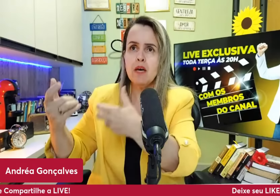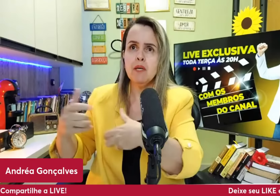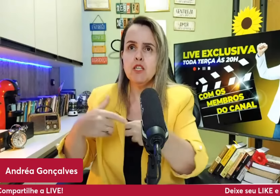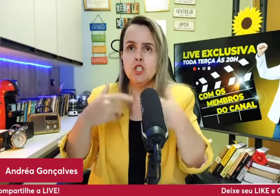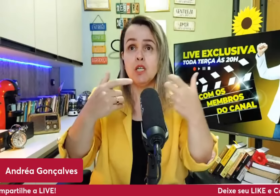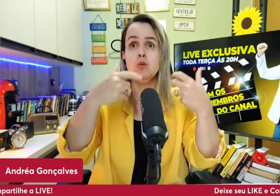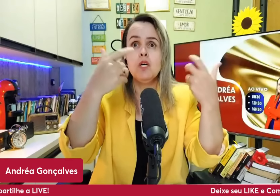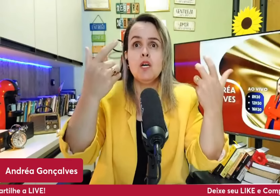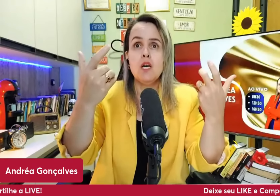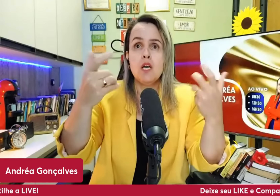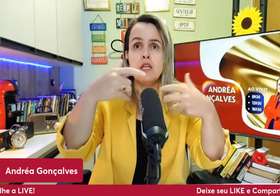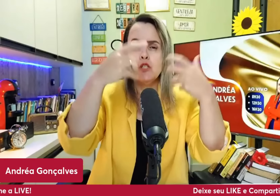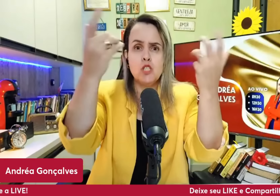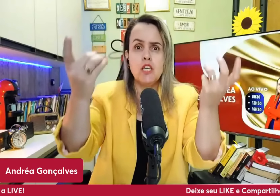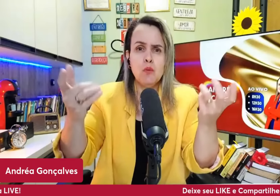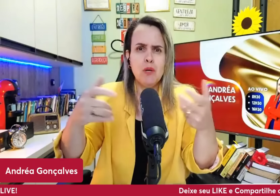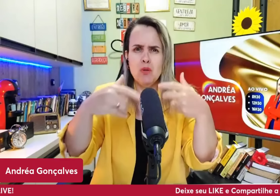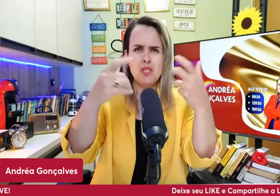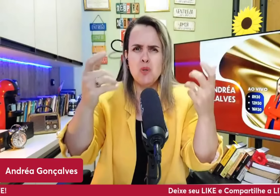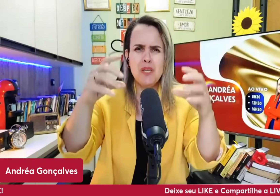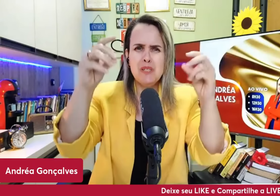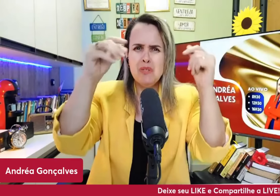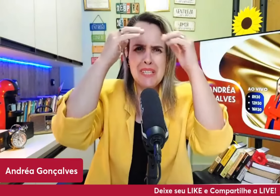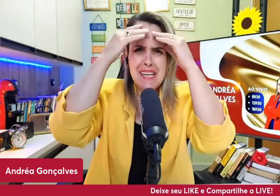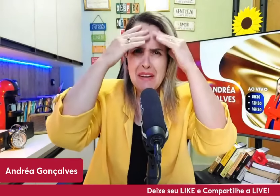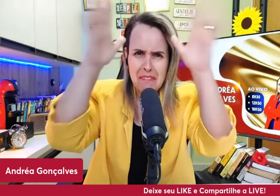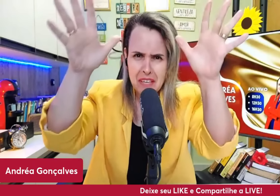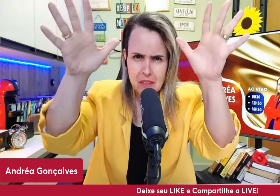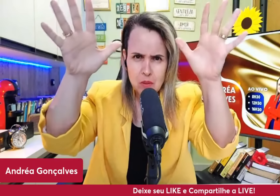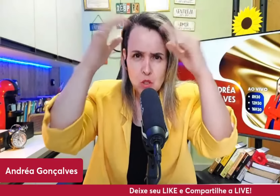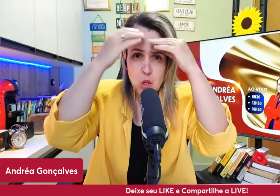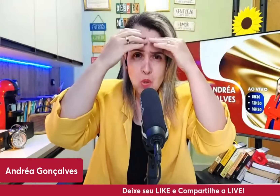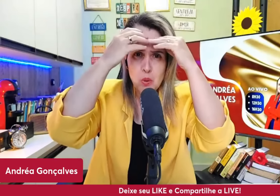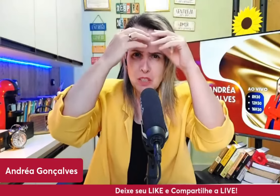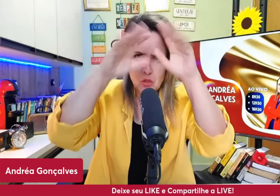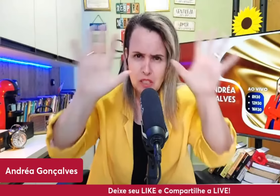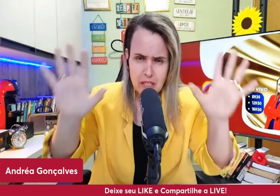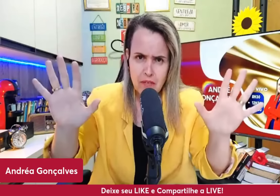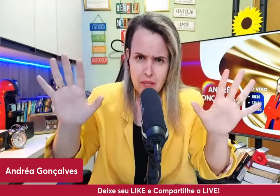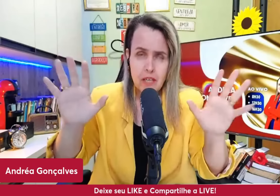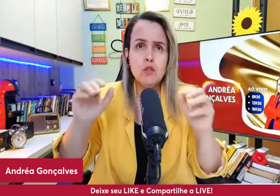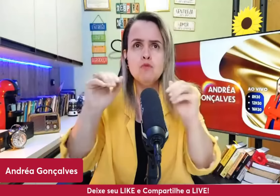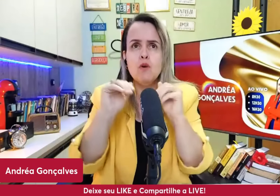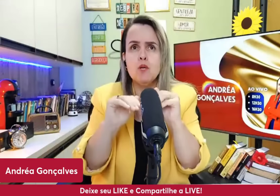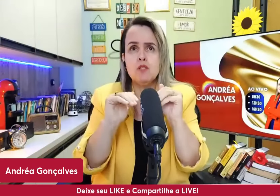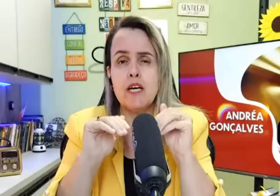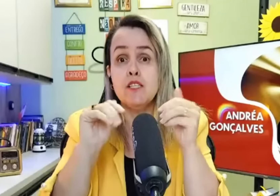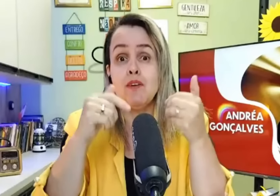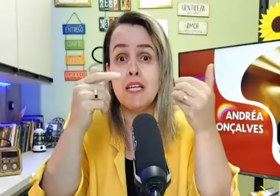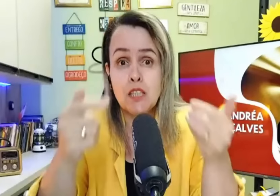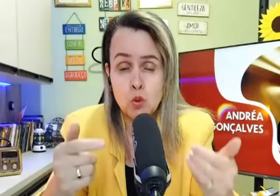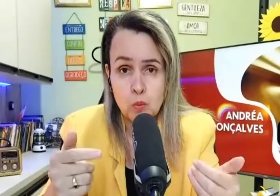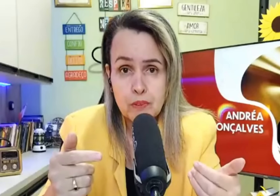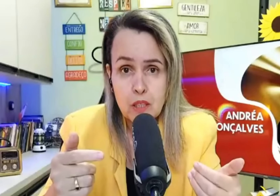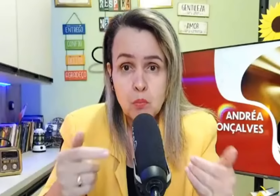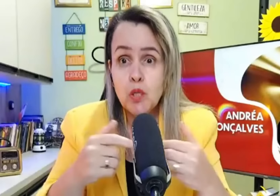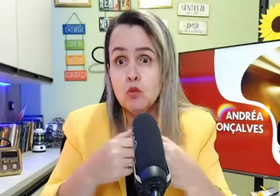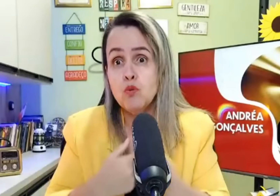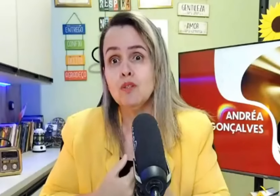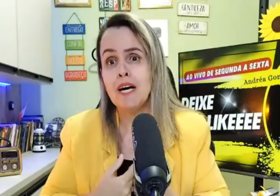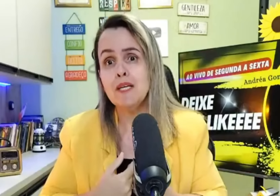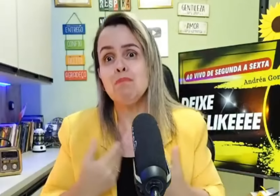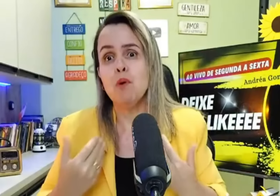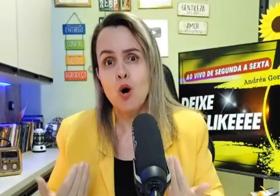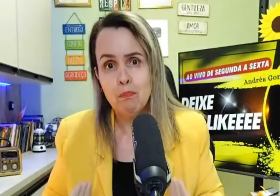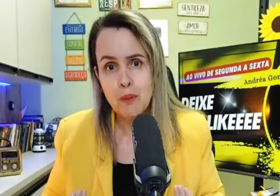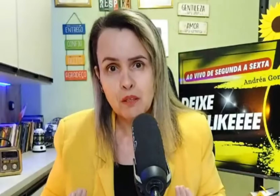tava remanejando esse dinheiro para outras coisas que não tinha nada a ver umas loucuras que não tinha nada a ver eu não vou mostrar eles falando porque eu